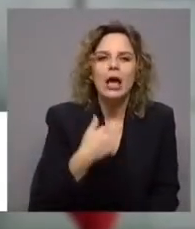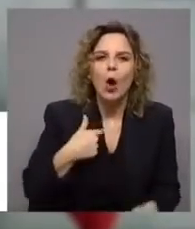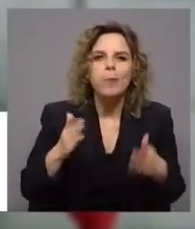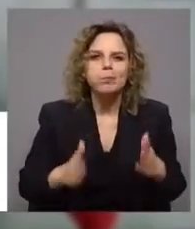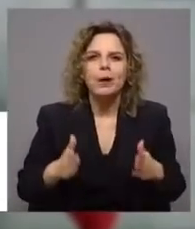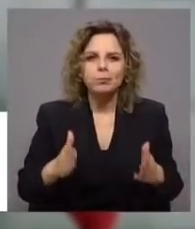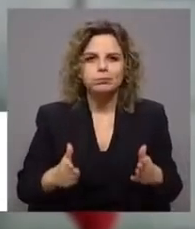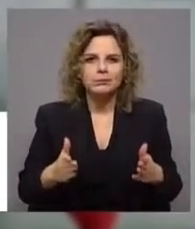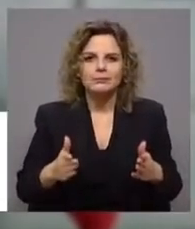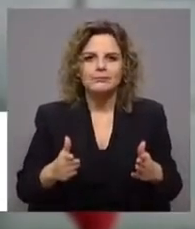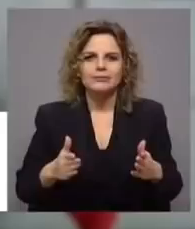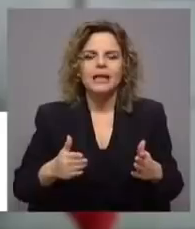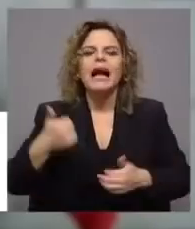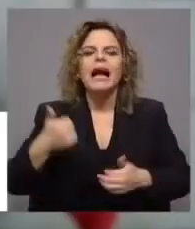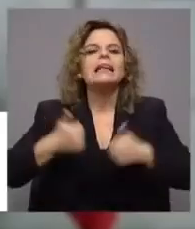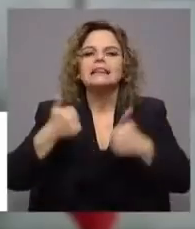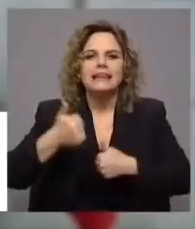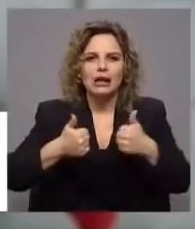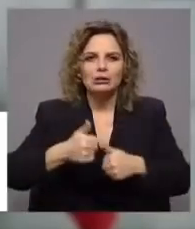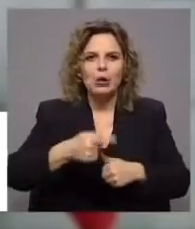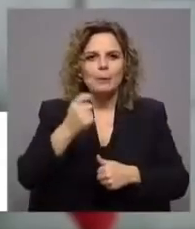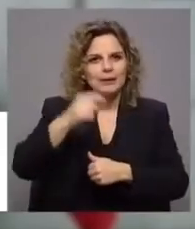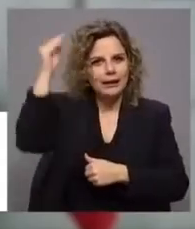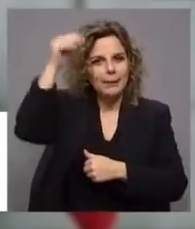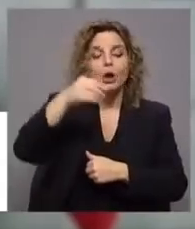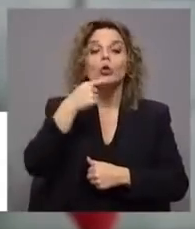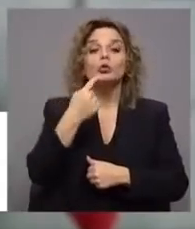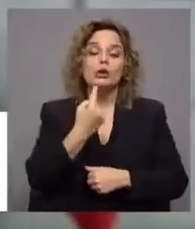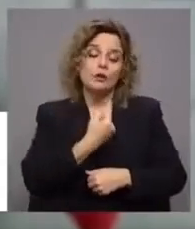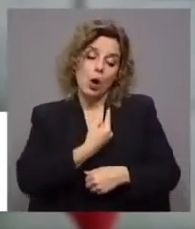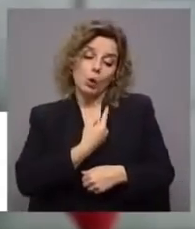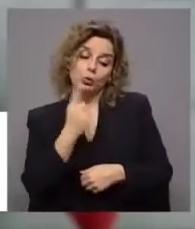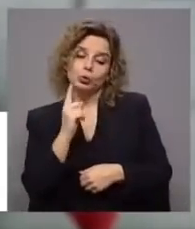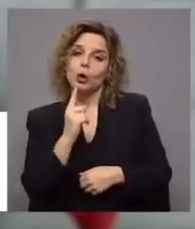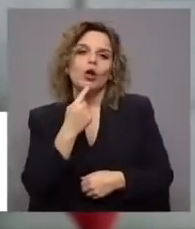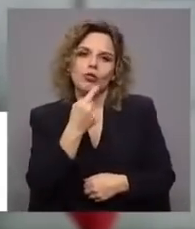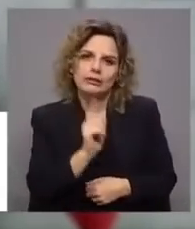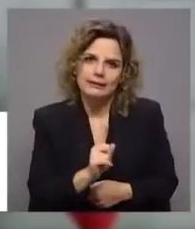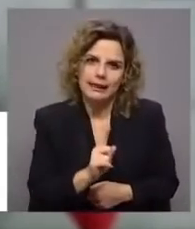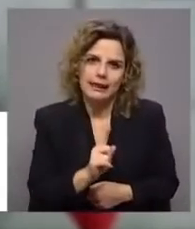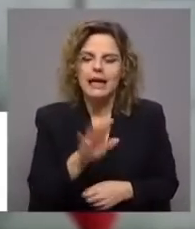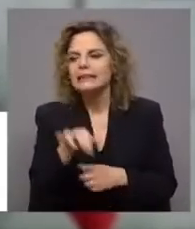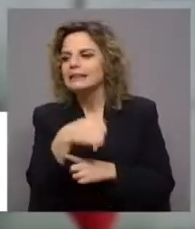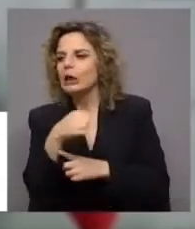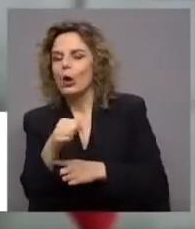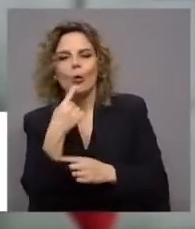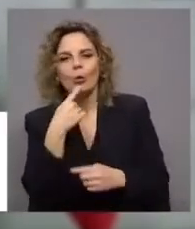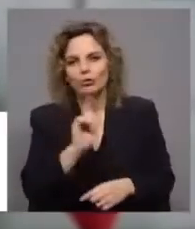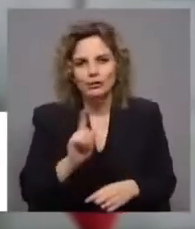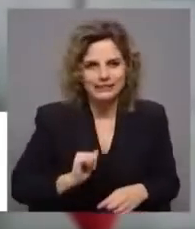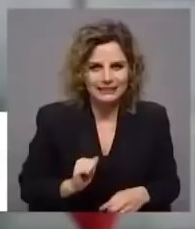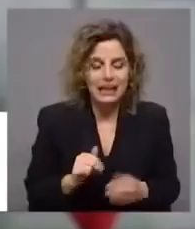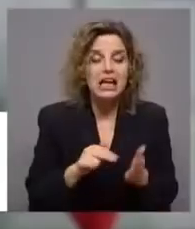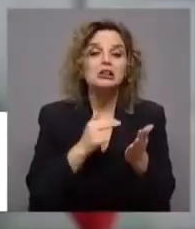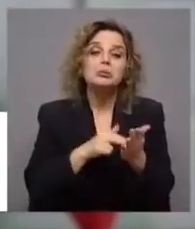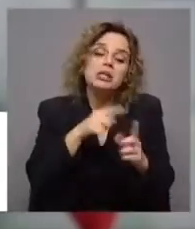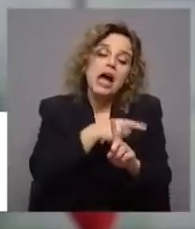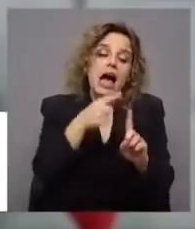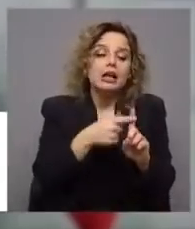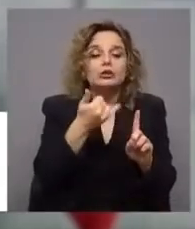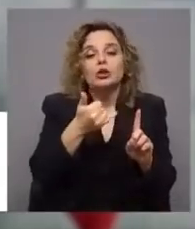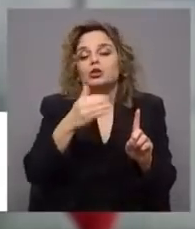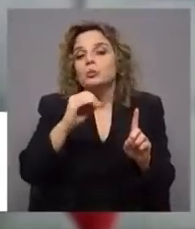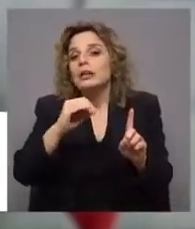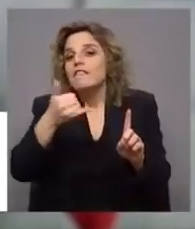República. Obviamente que eu não vou dizer que não sou e não vou dizer que sou. Nós vamos esperar chegar a 2022, nós